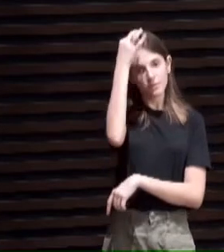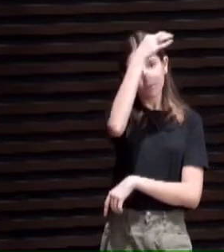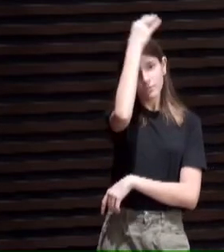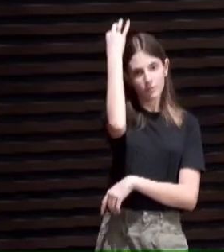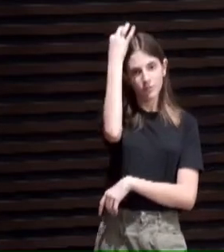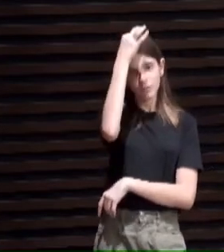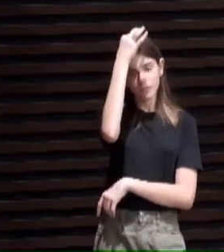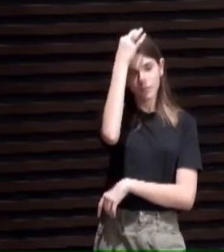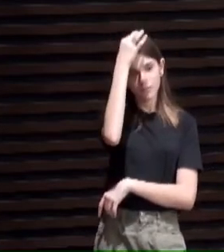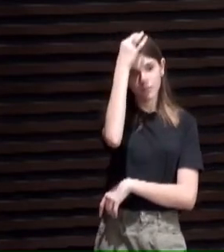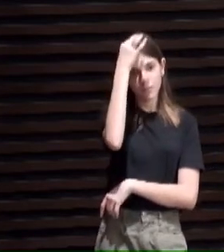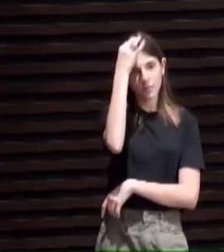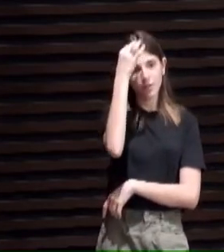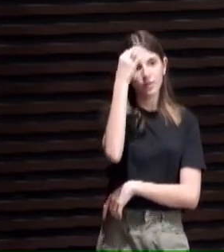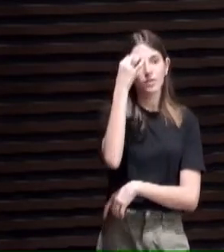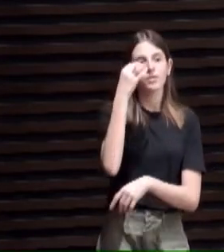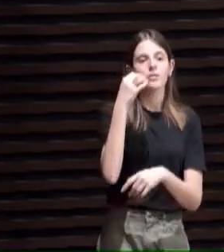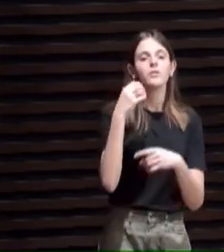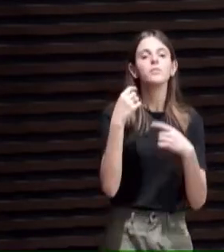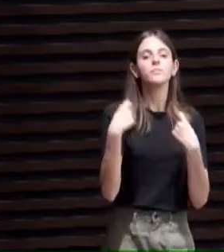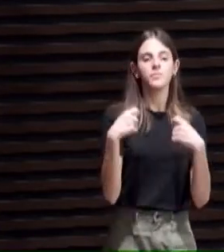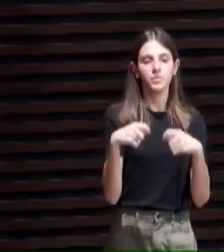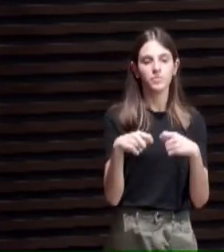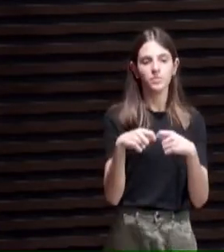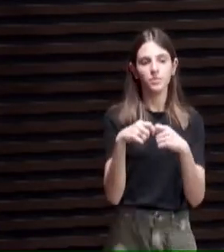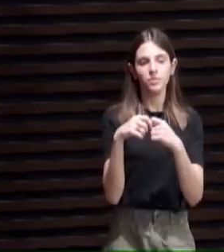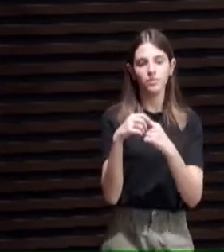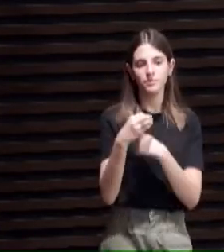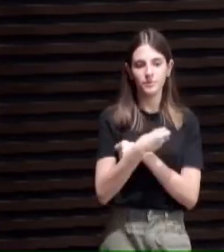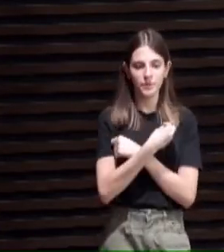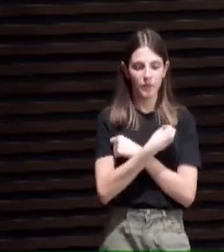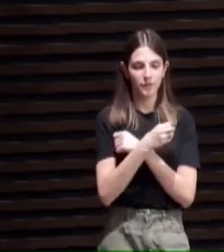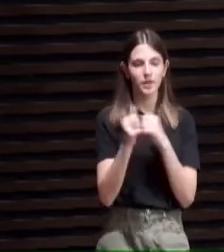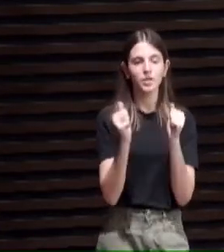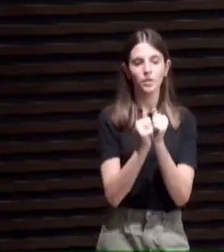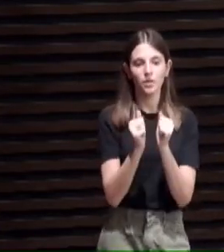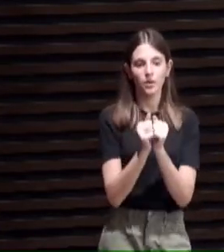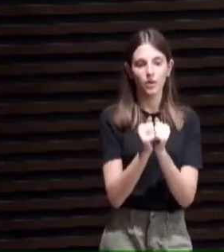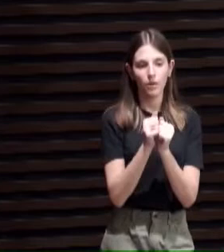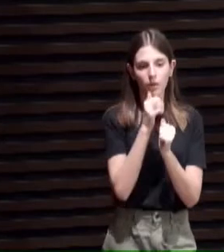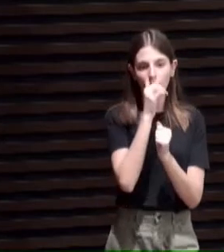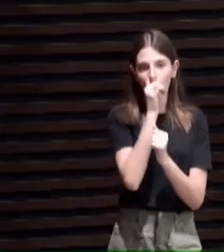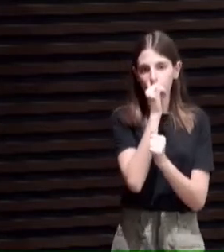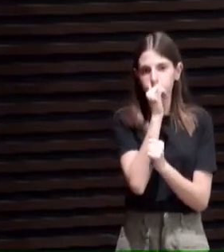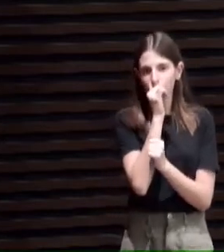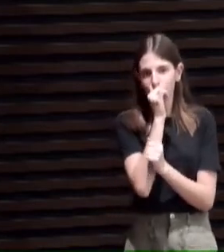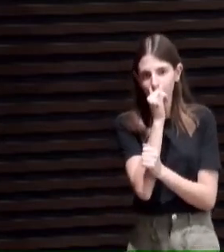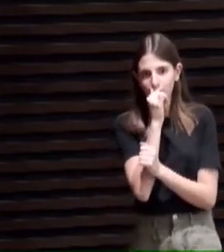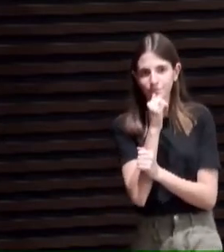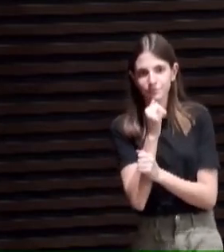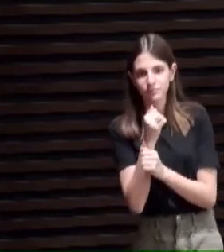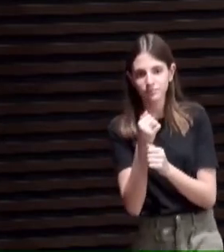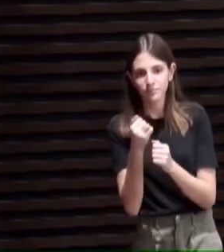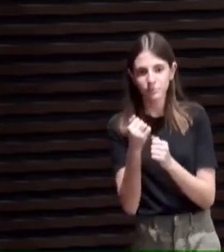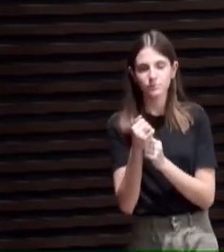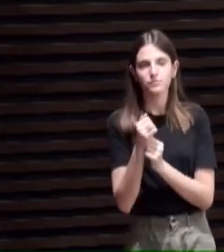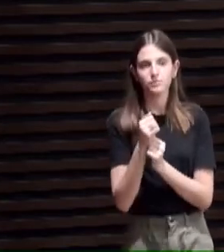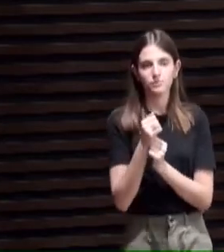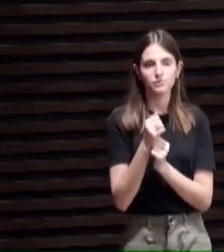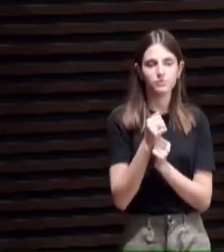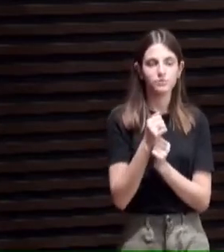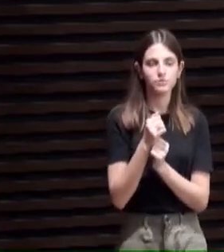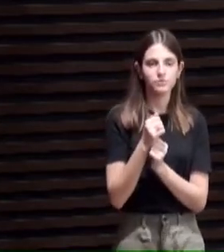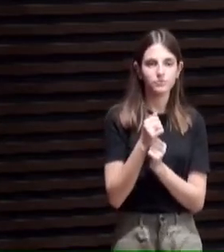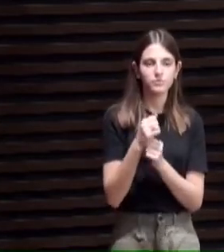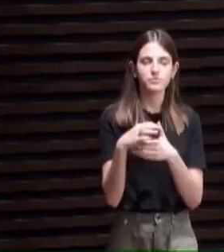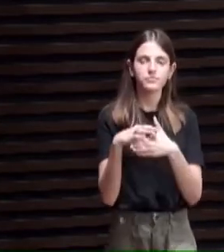comunhão. Olha como isso acontece, por exemplo, quando a gente trata lá da questão do fruto do Espírito. Né? Você tem lá as obras da